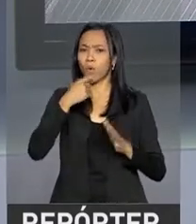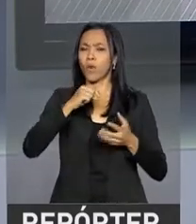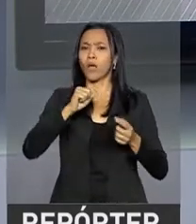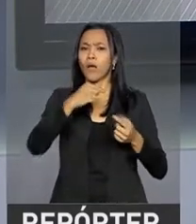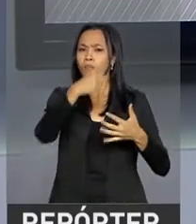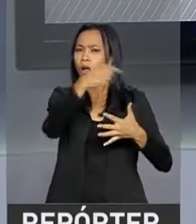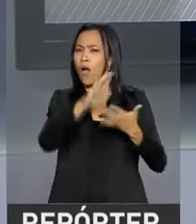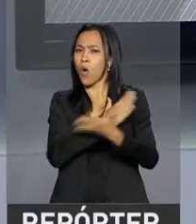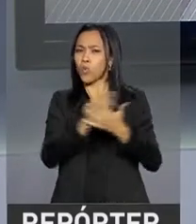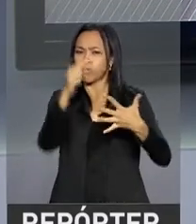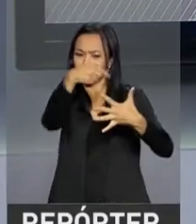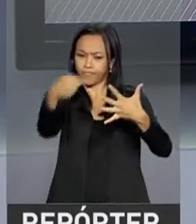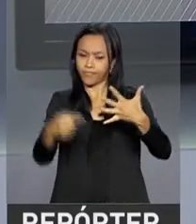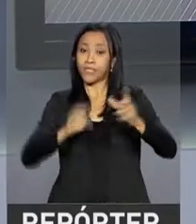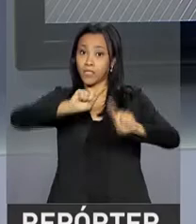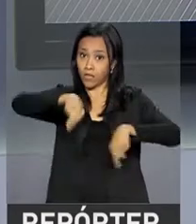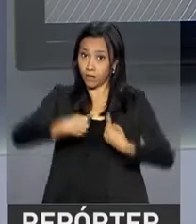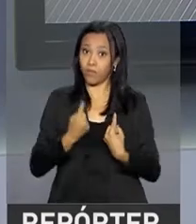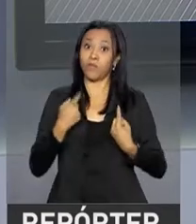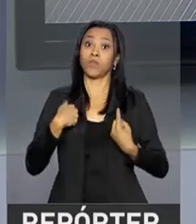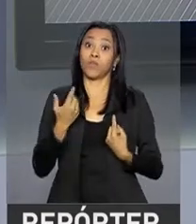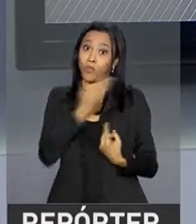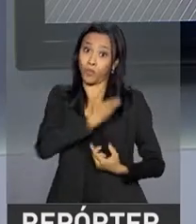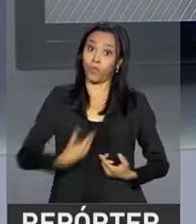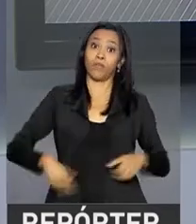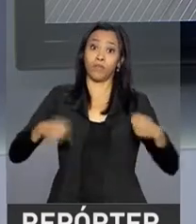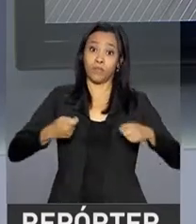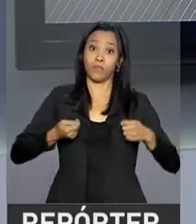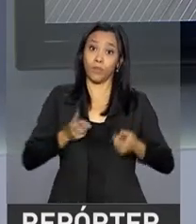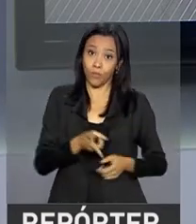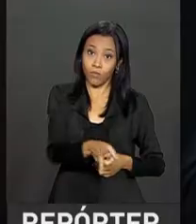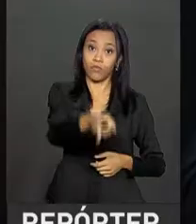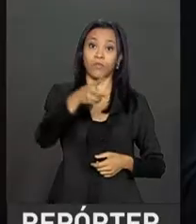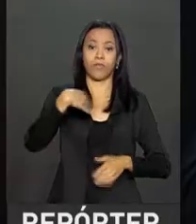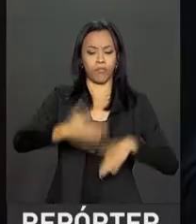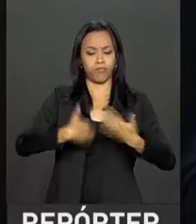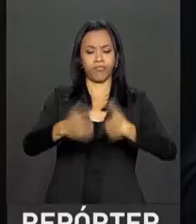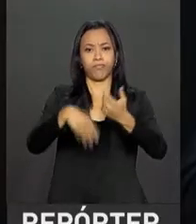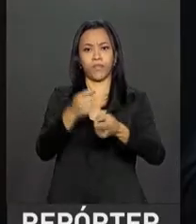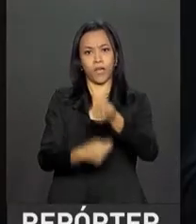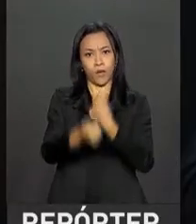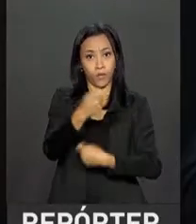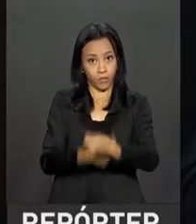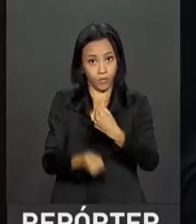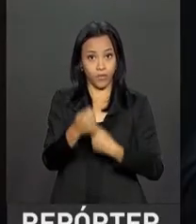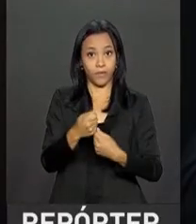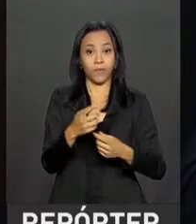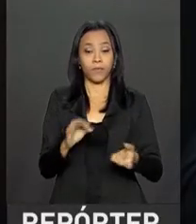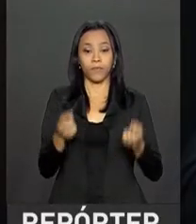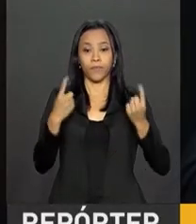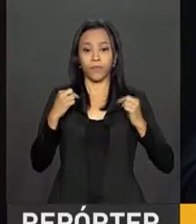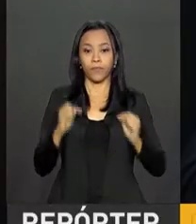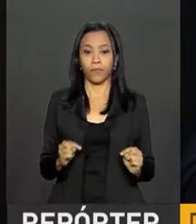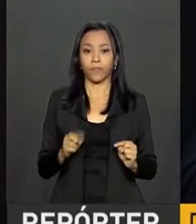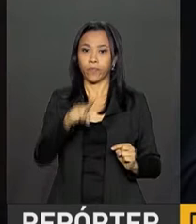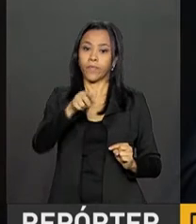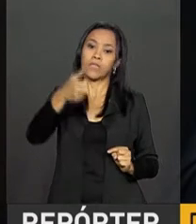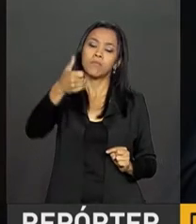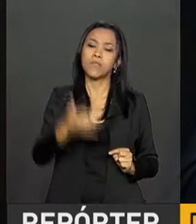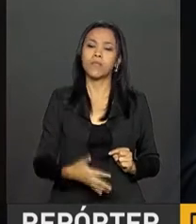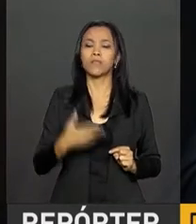governo deve enfrentar para desenvolver ainda mais a economia um conjunto de reformas